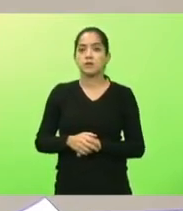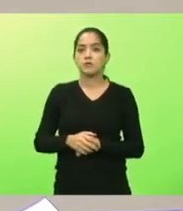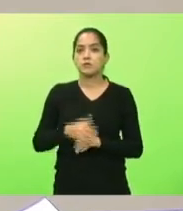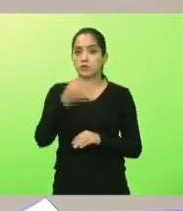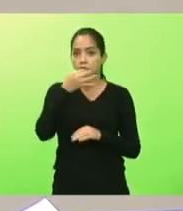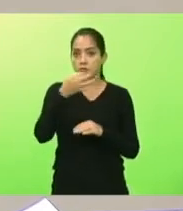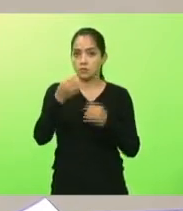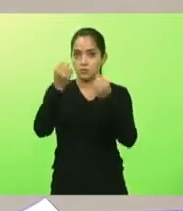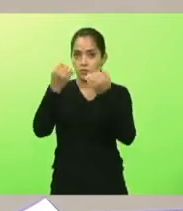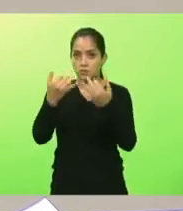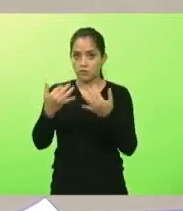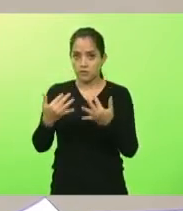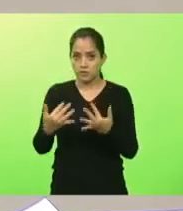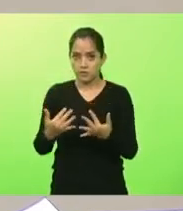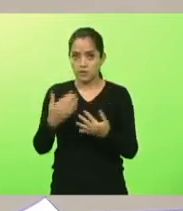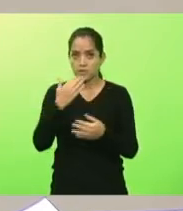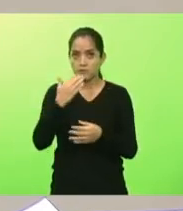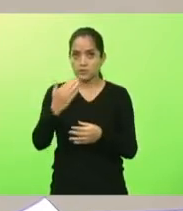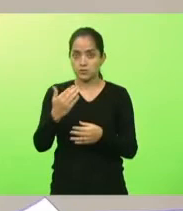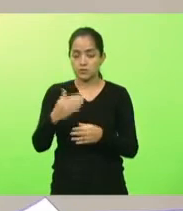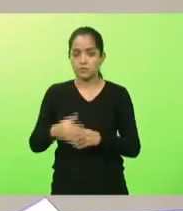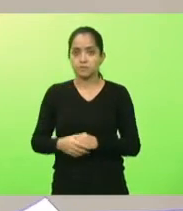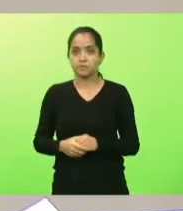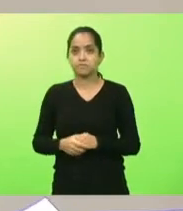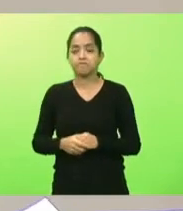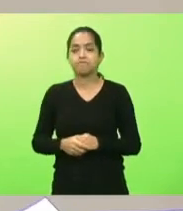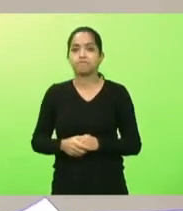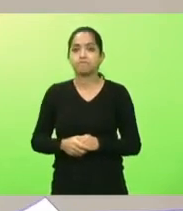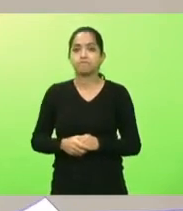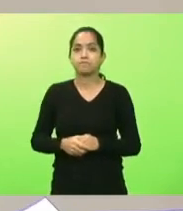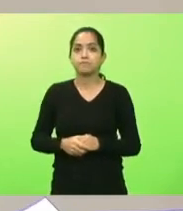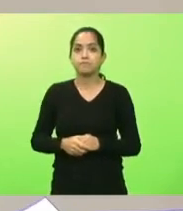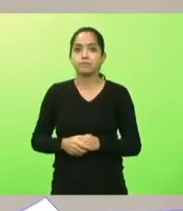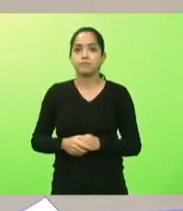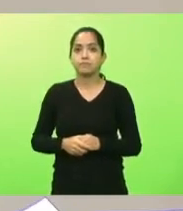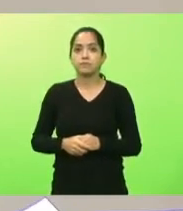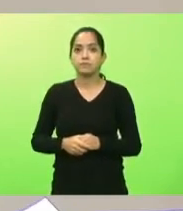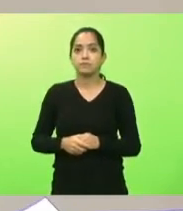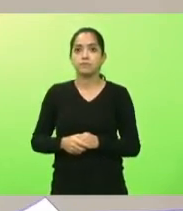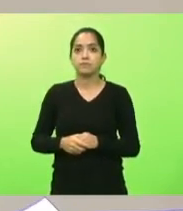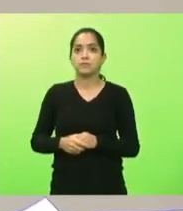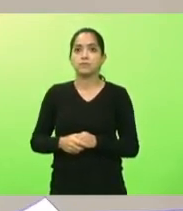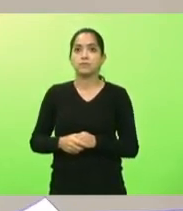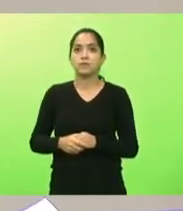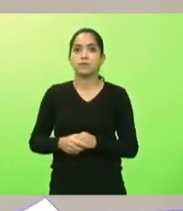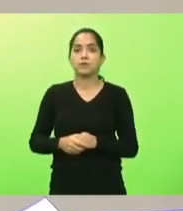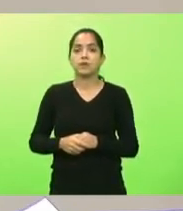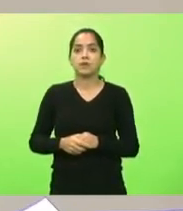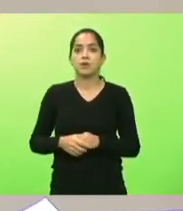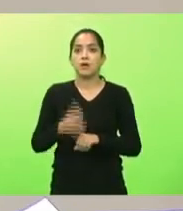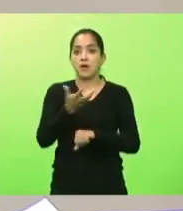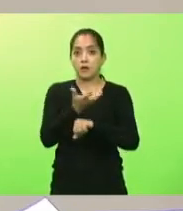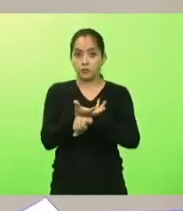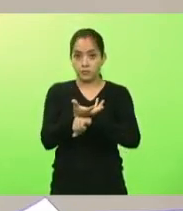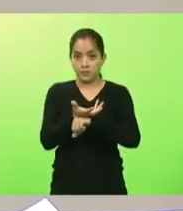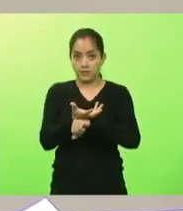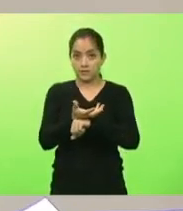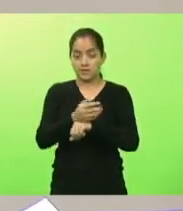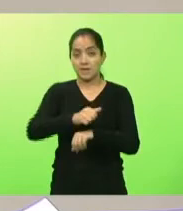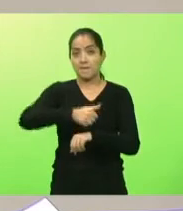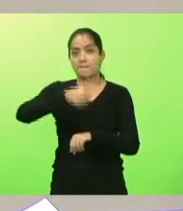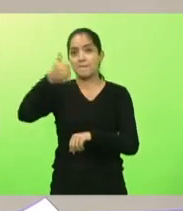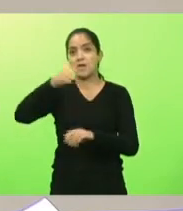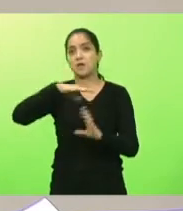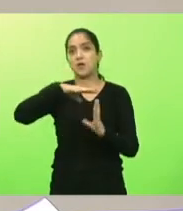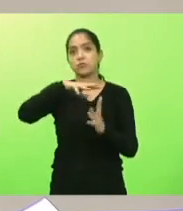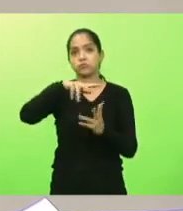quanto a este meu pedido, a esta moção. A Universidade do Estado de Santa Catarina, UDESC, passou a figurar entre as melhores instituições